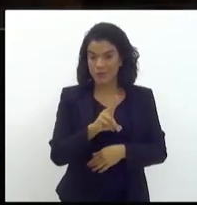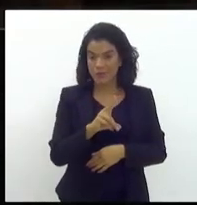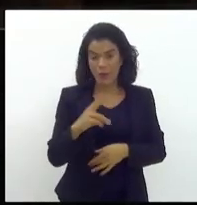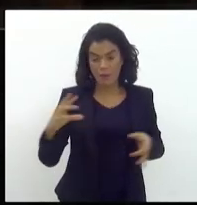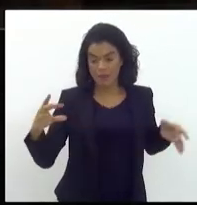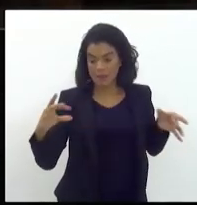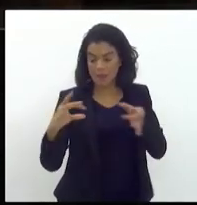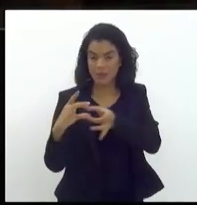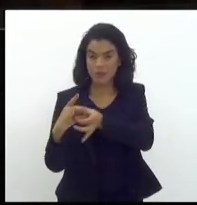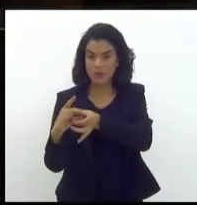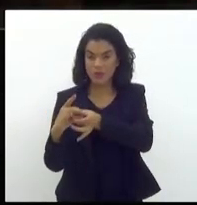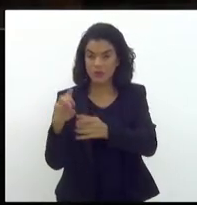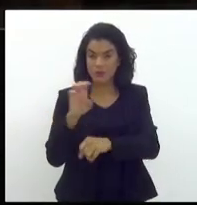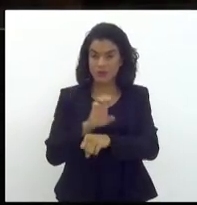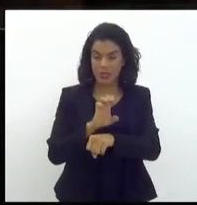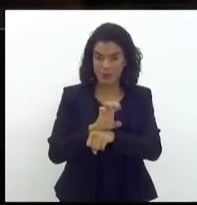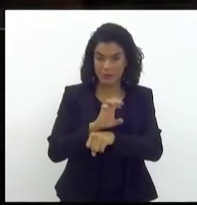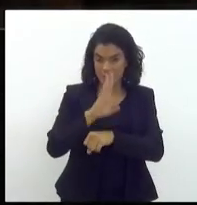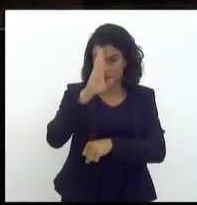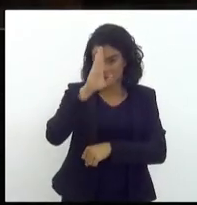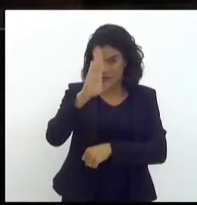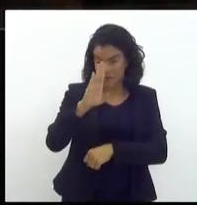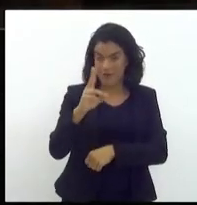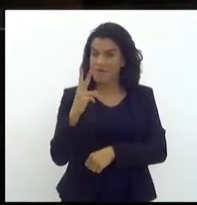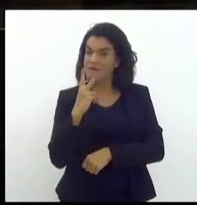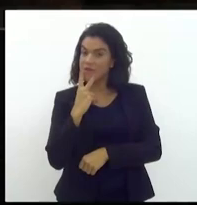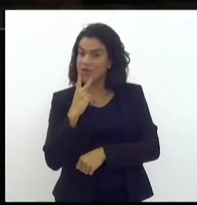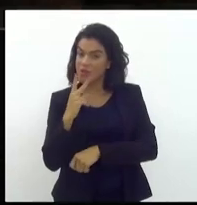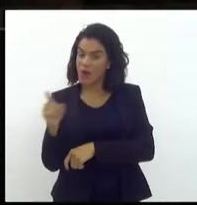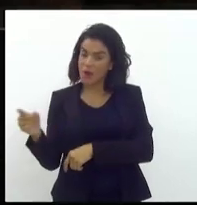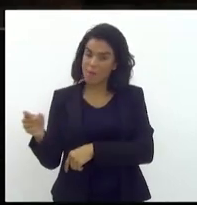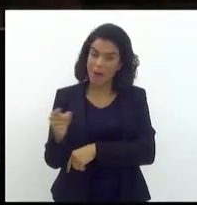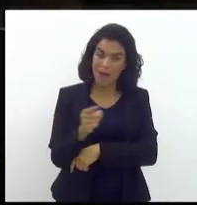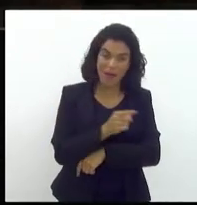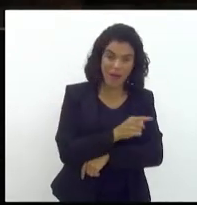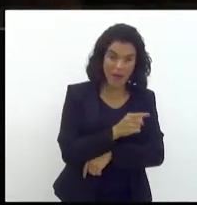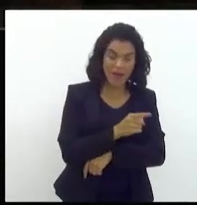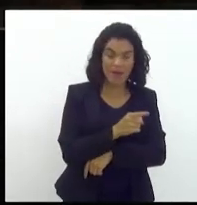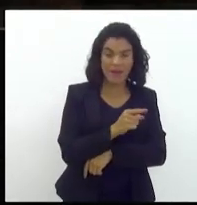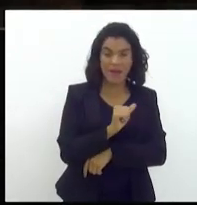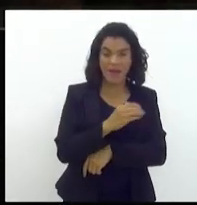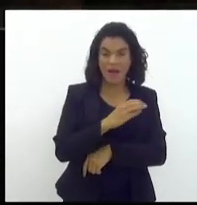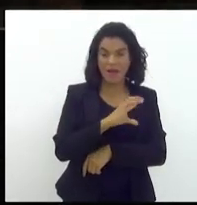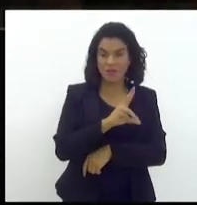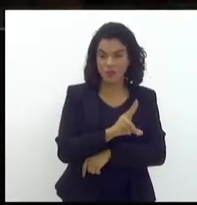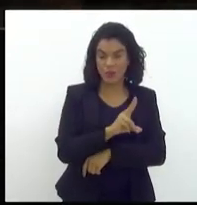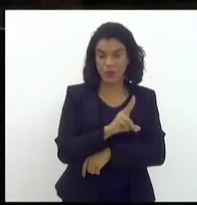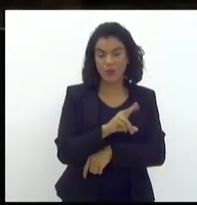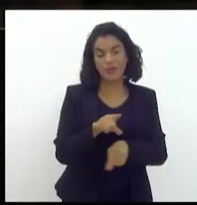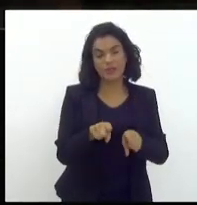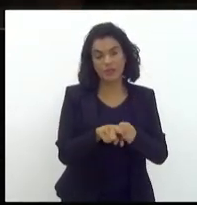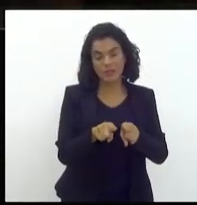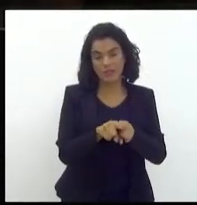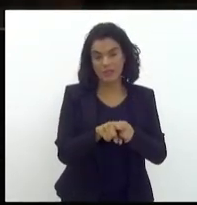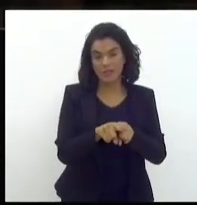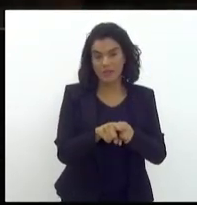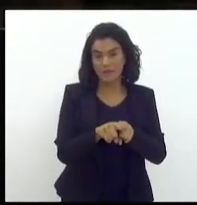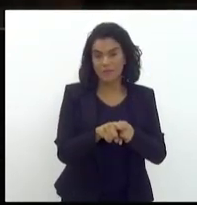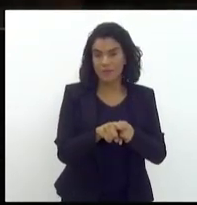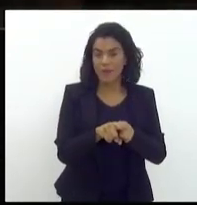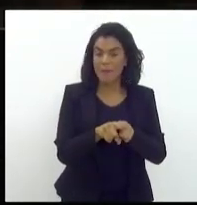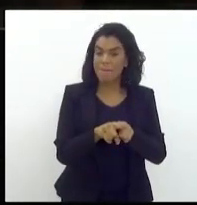todo preferencialmente indo de Vitória passando por sua e subindo para